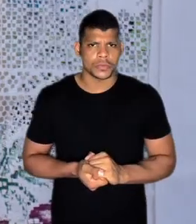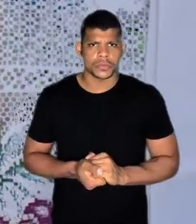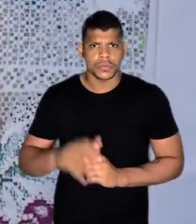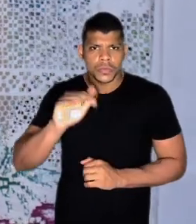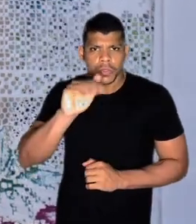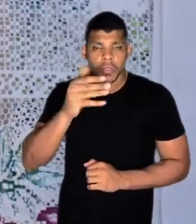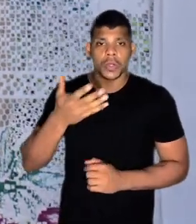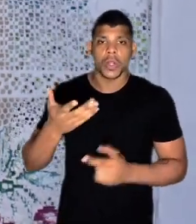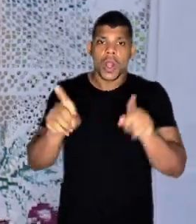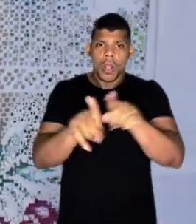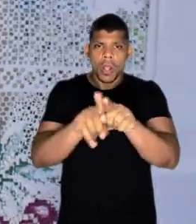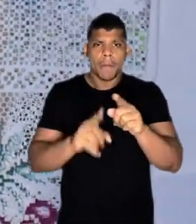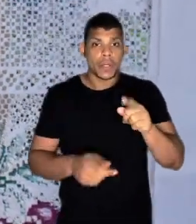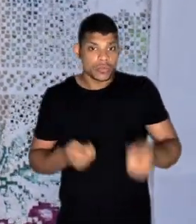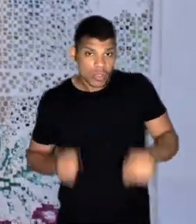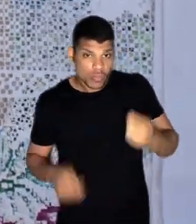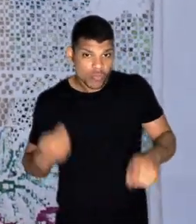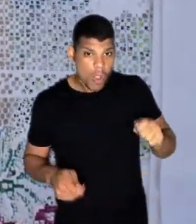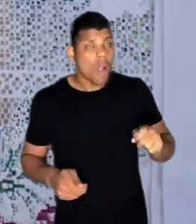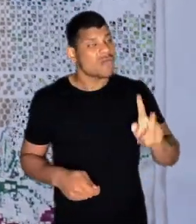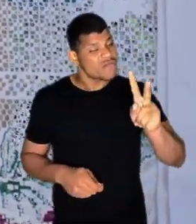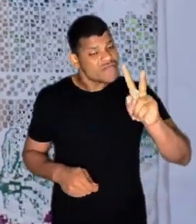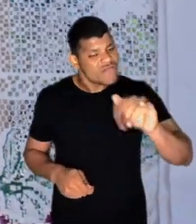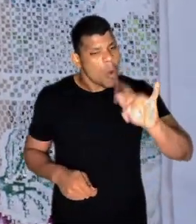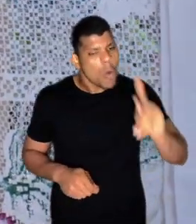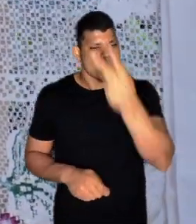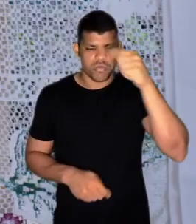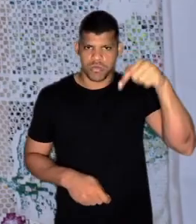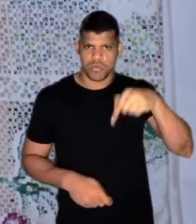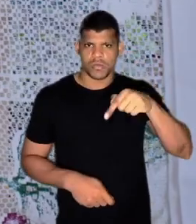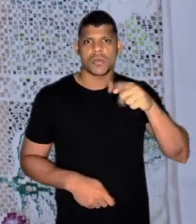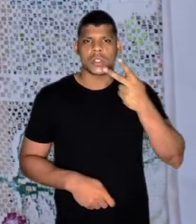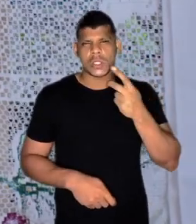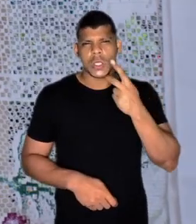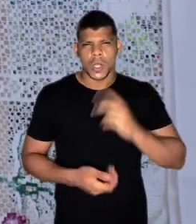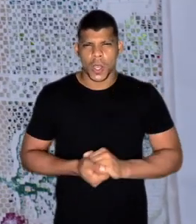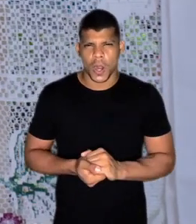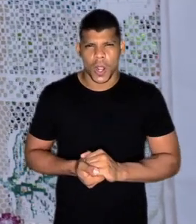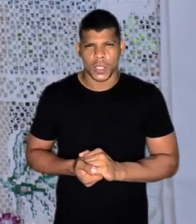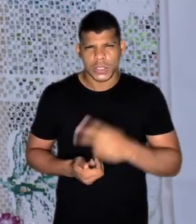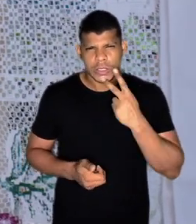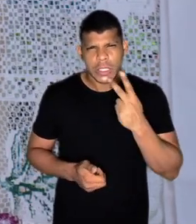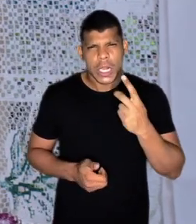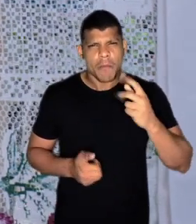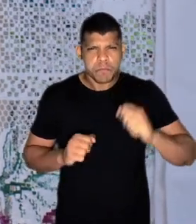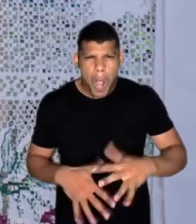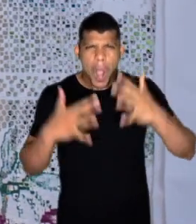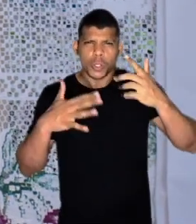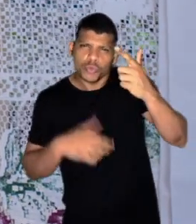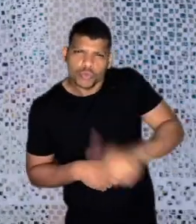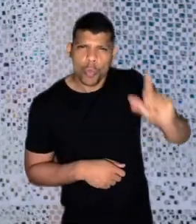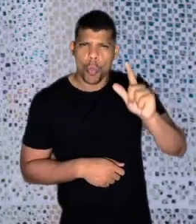de ver ainda ao São João para o ano vai brilhar no Ceará e o Ceará vai voltar a